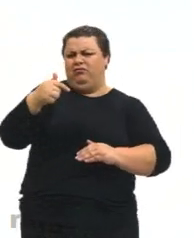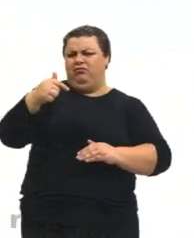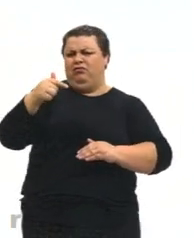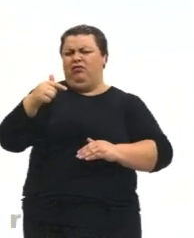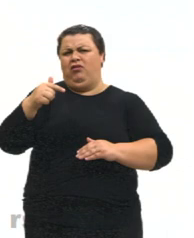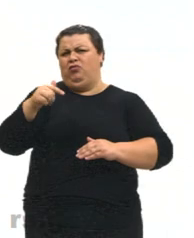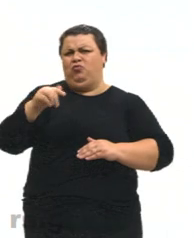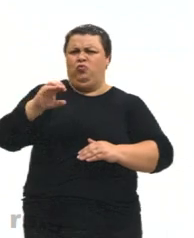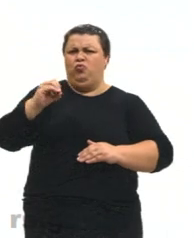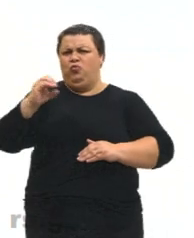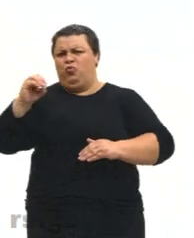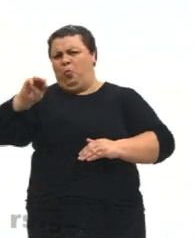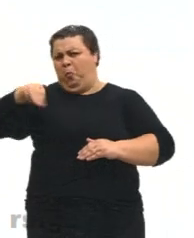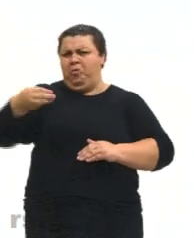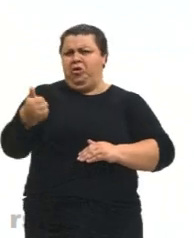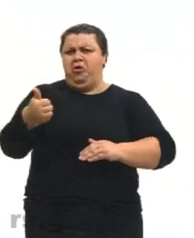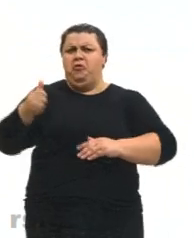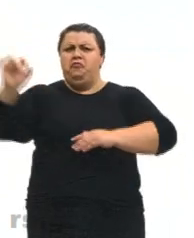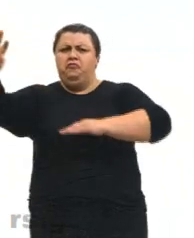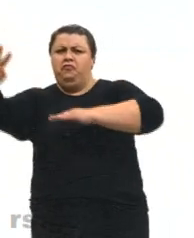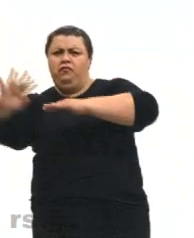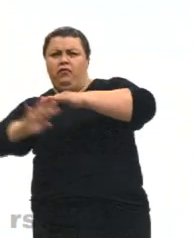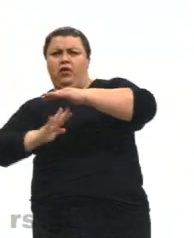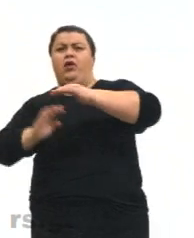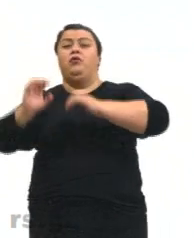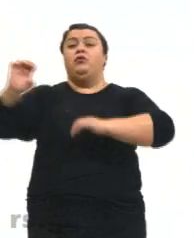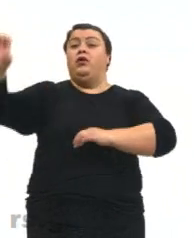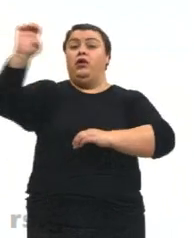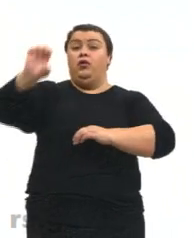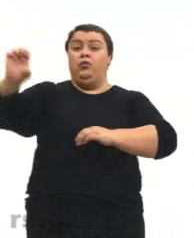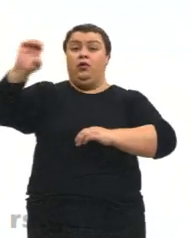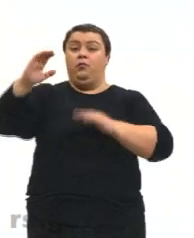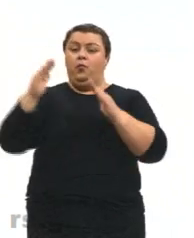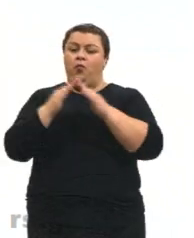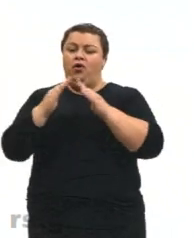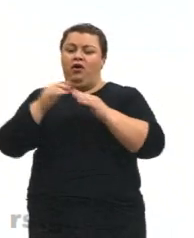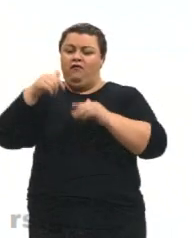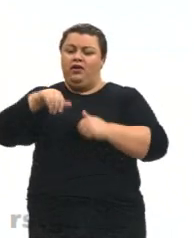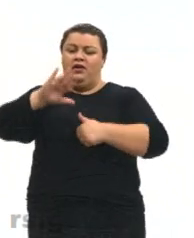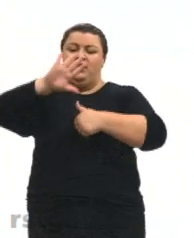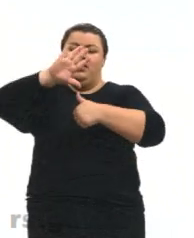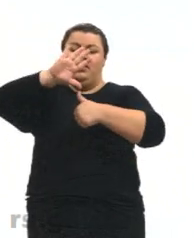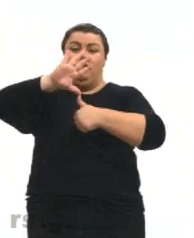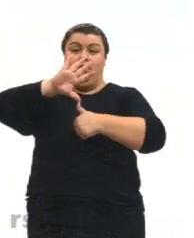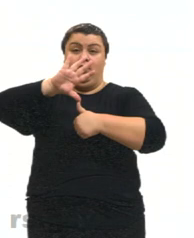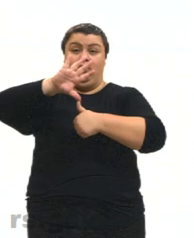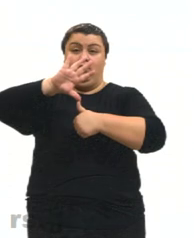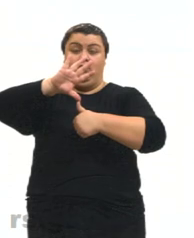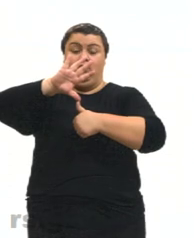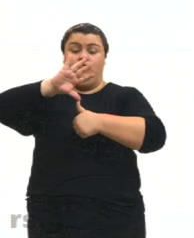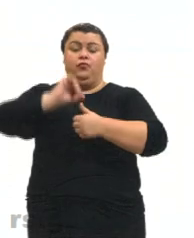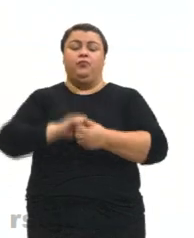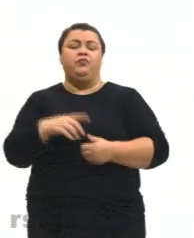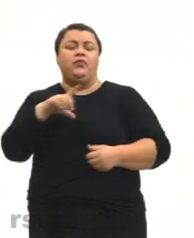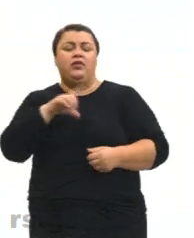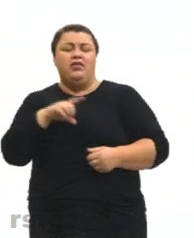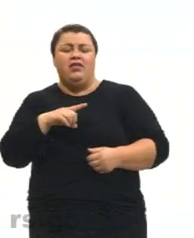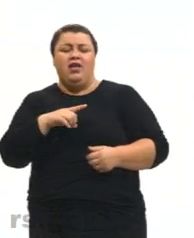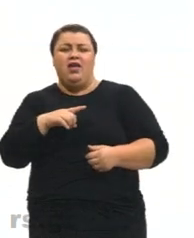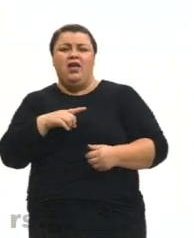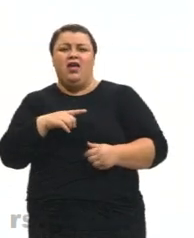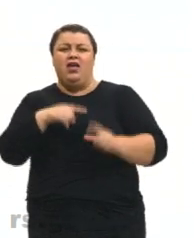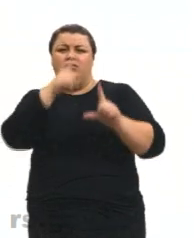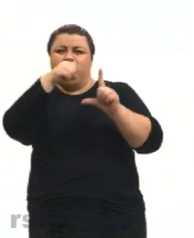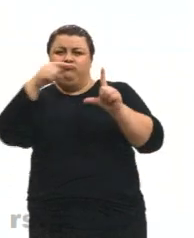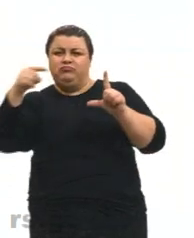estrangeiros vindo da Europa moravam na América do Sul a gente tem dados